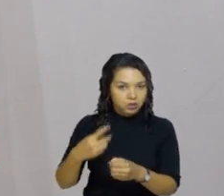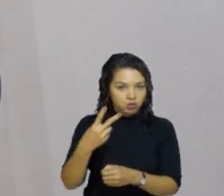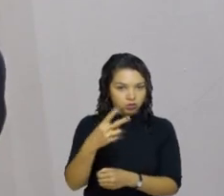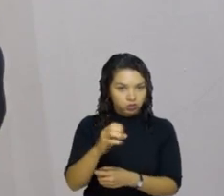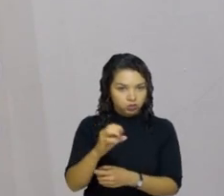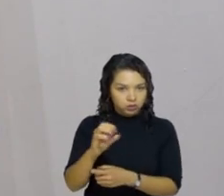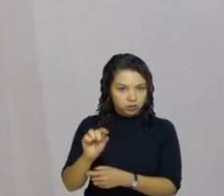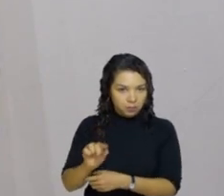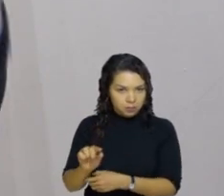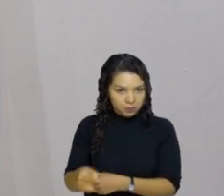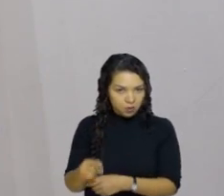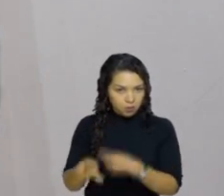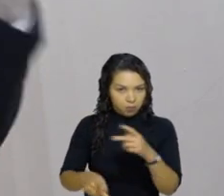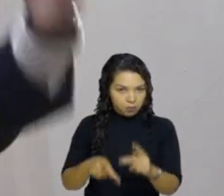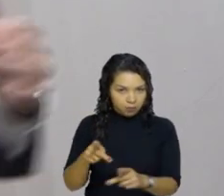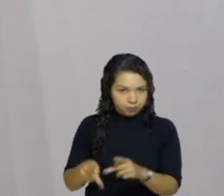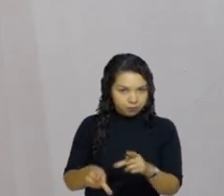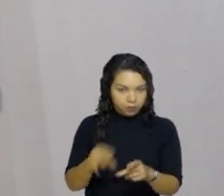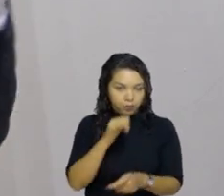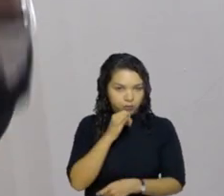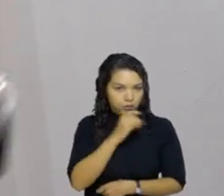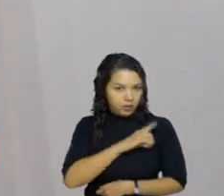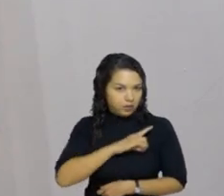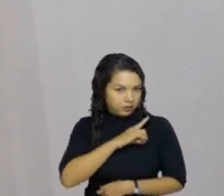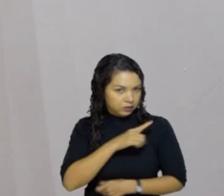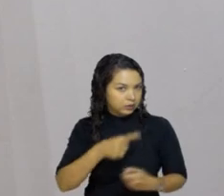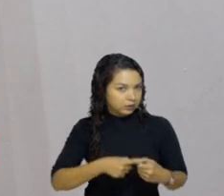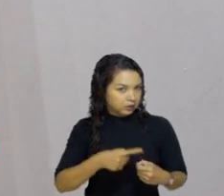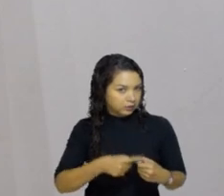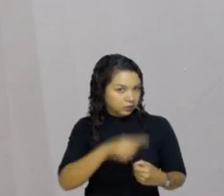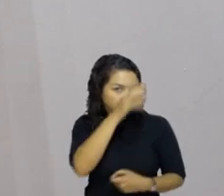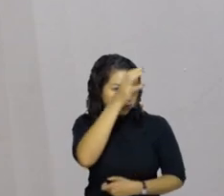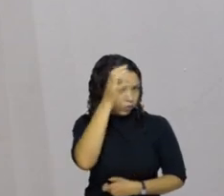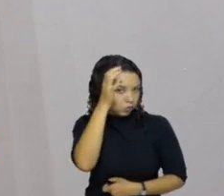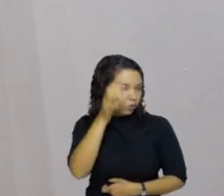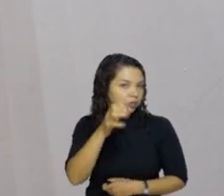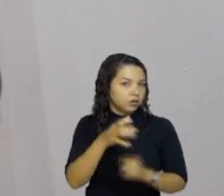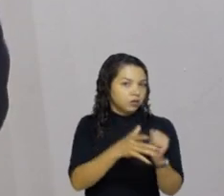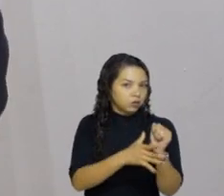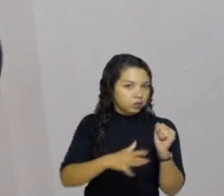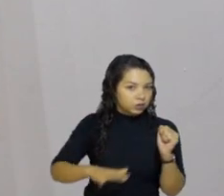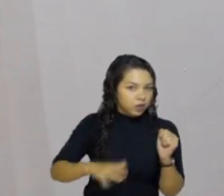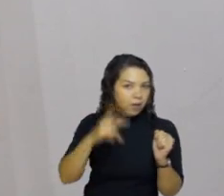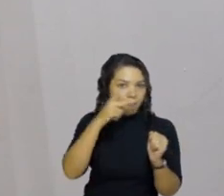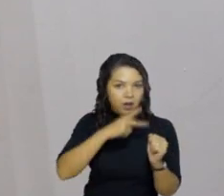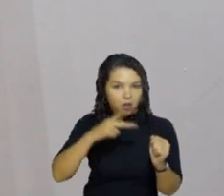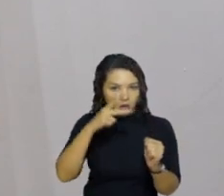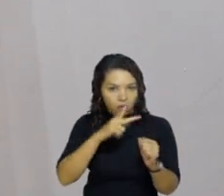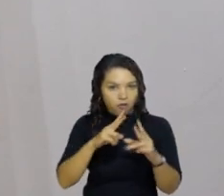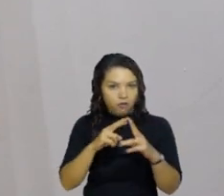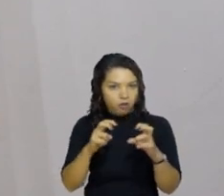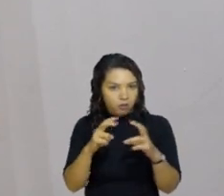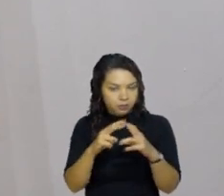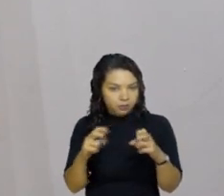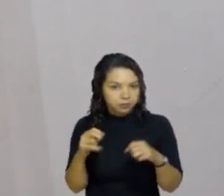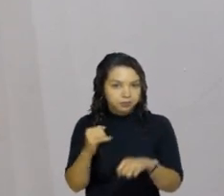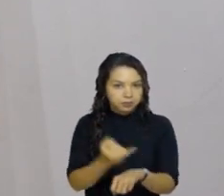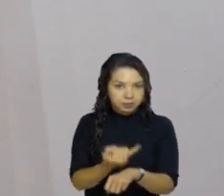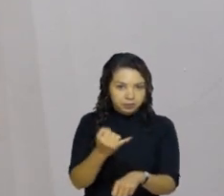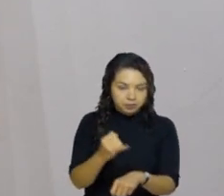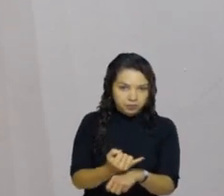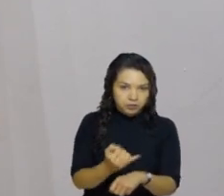delegacias das cidades de Criciúma, São José, Palhoça, Florianópolis, Joinville,